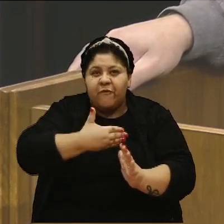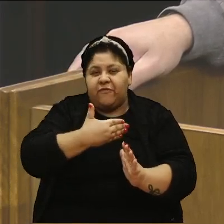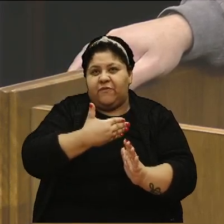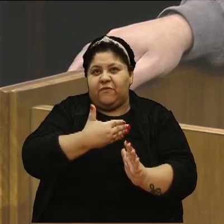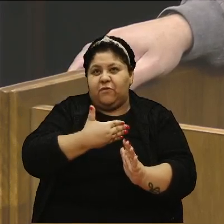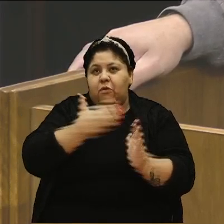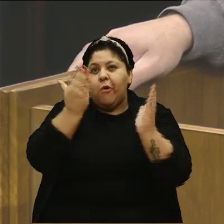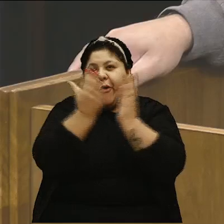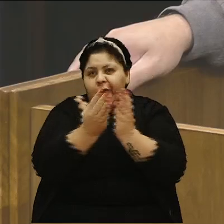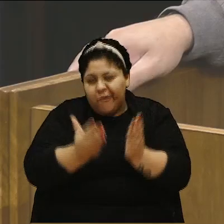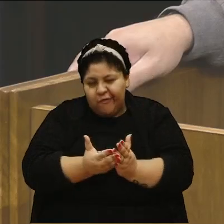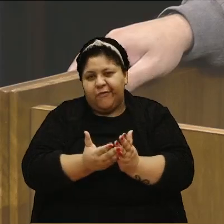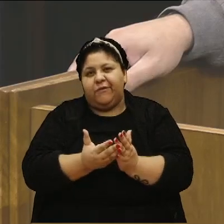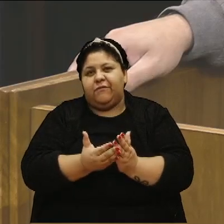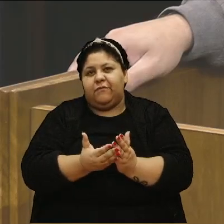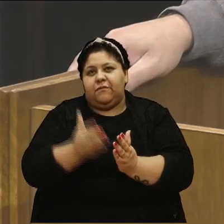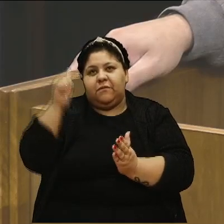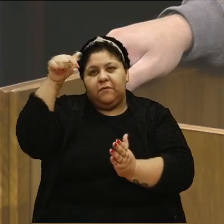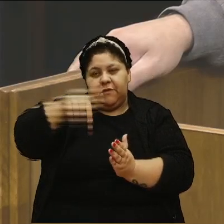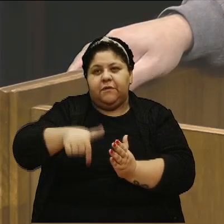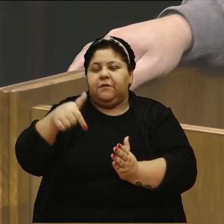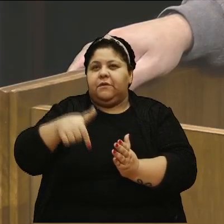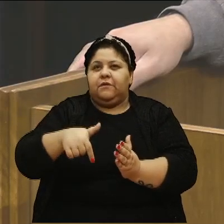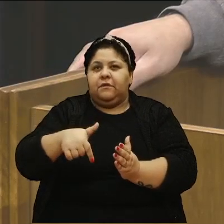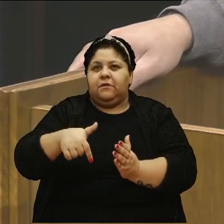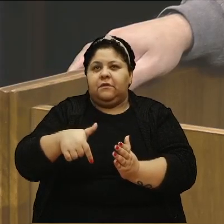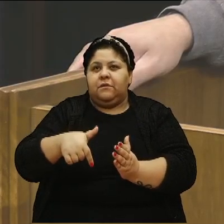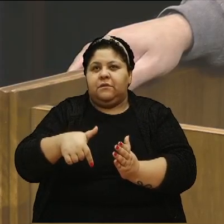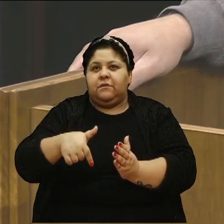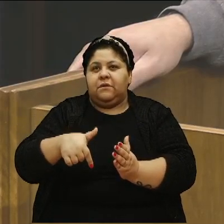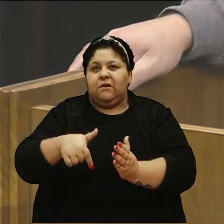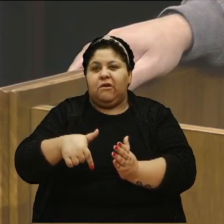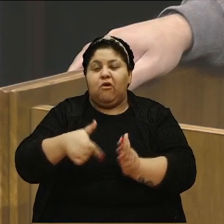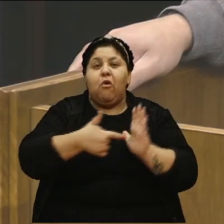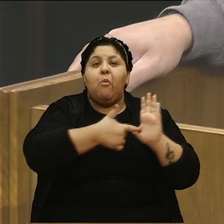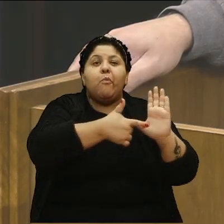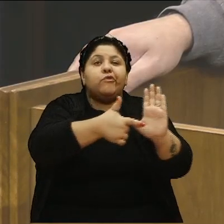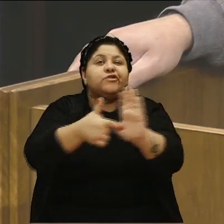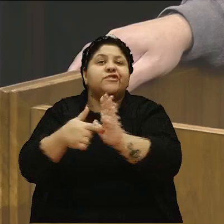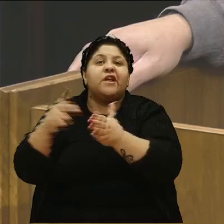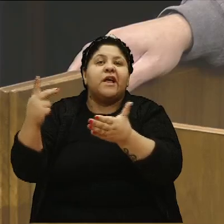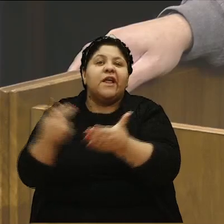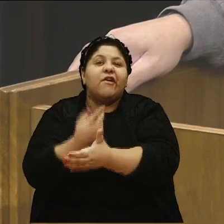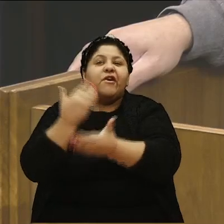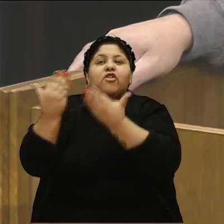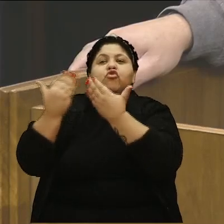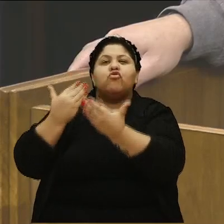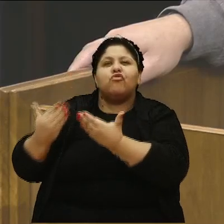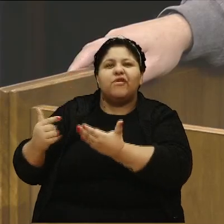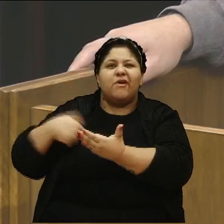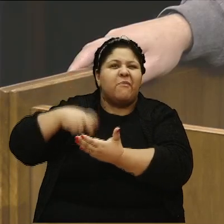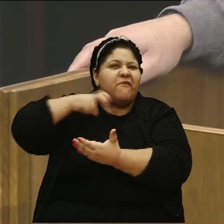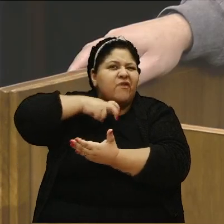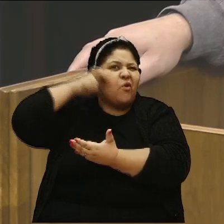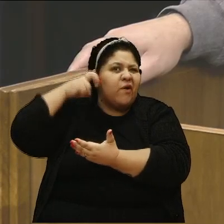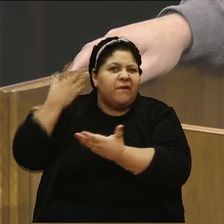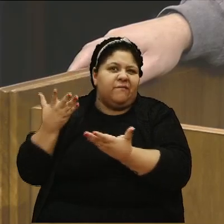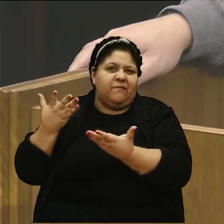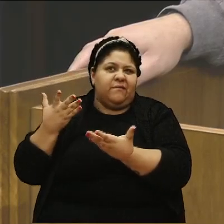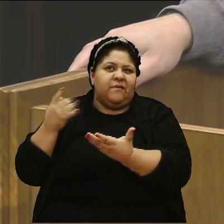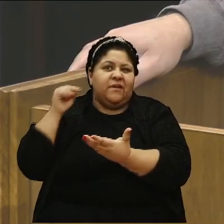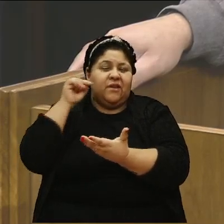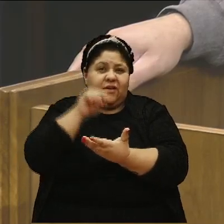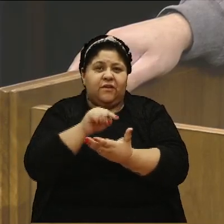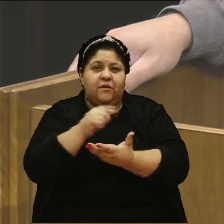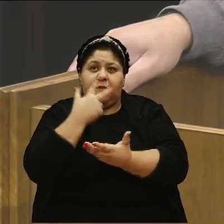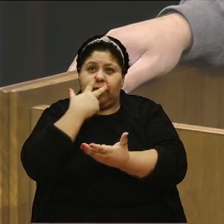por estudos, vir aqui apontar o dedo e questionar é uma vergonha. A senhora,